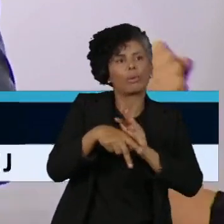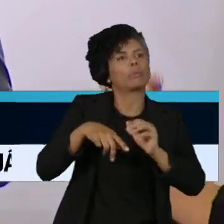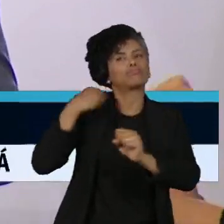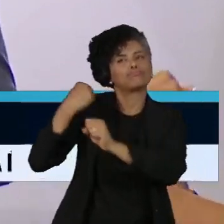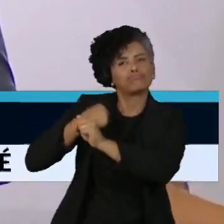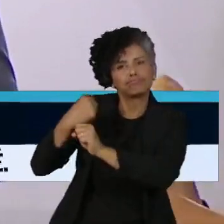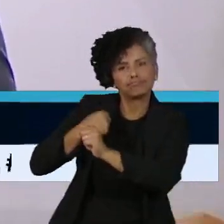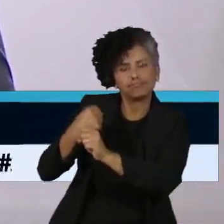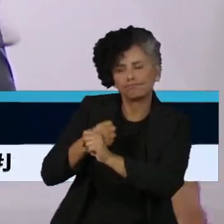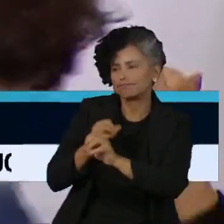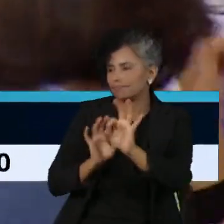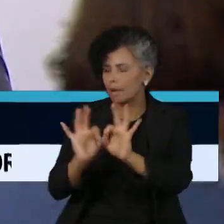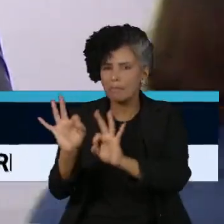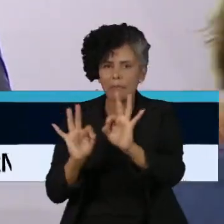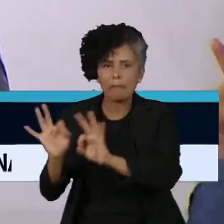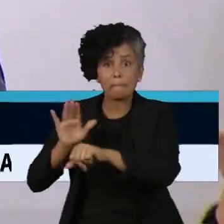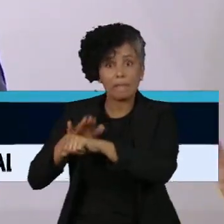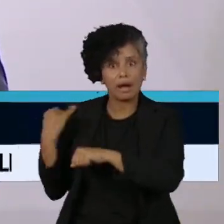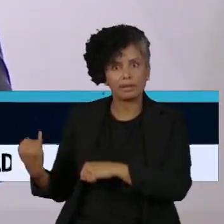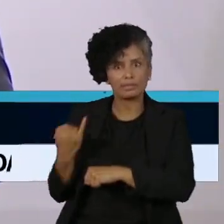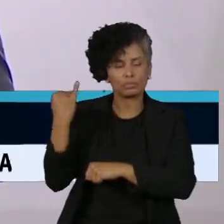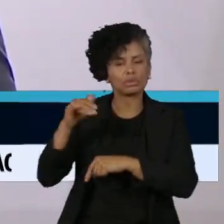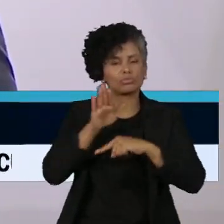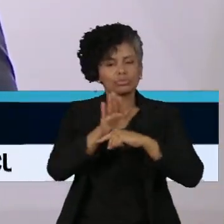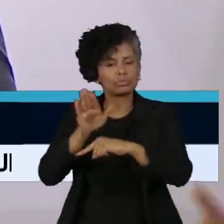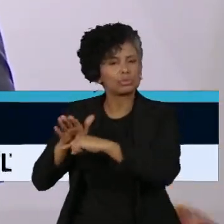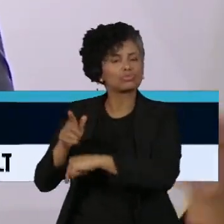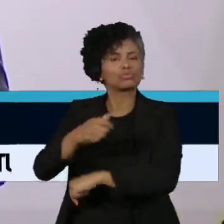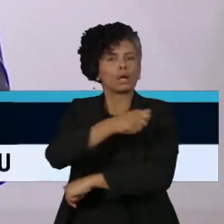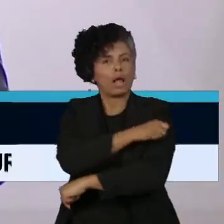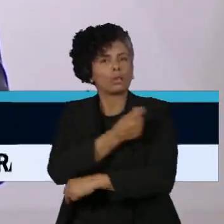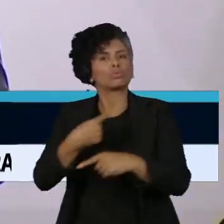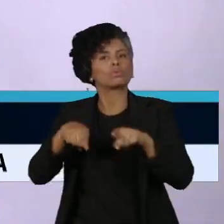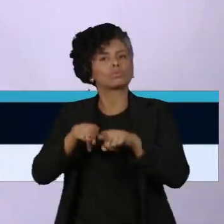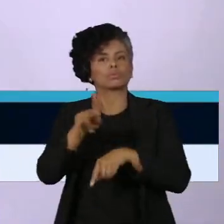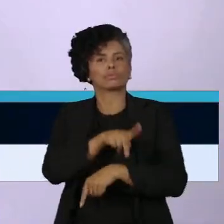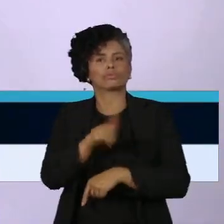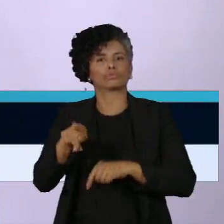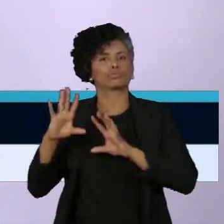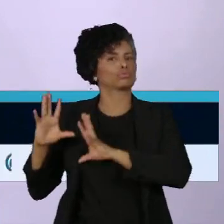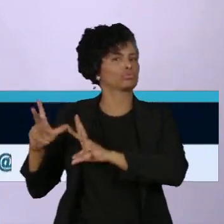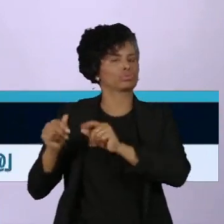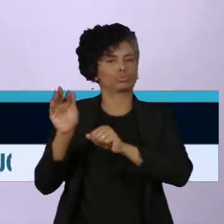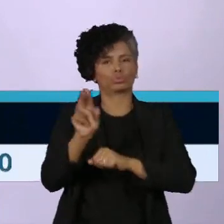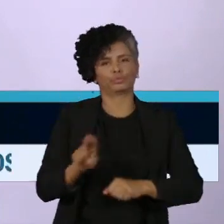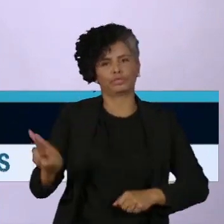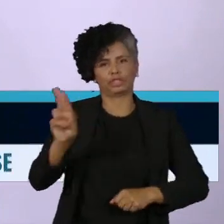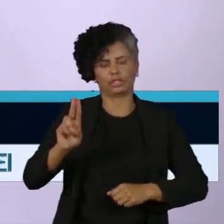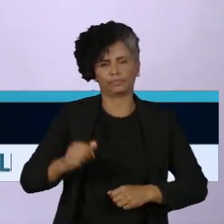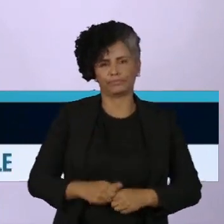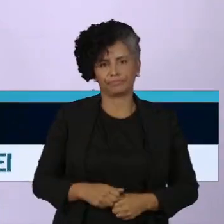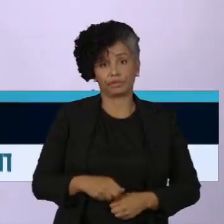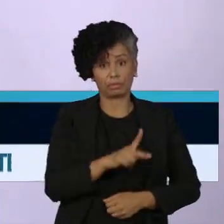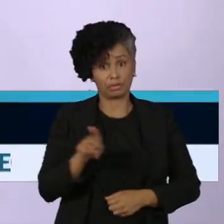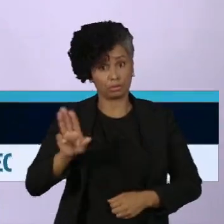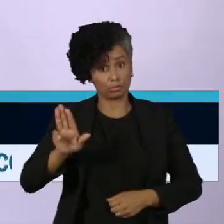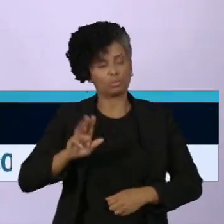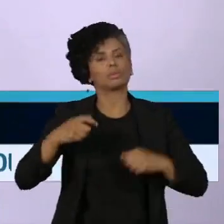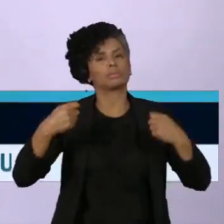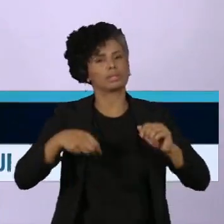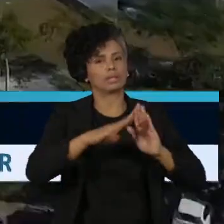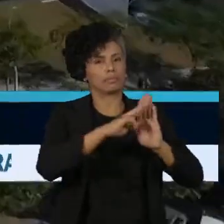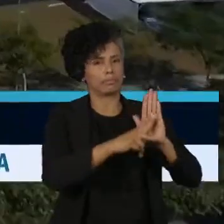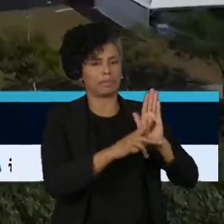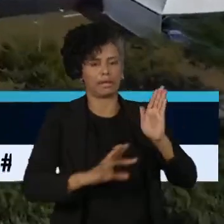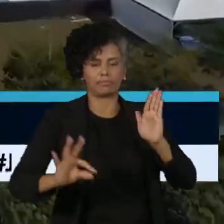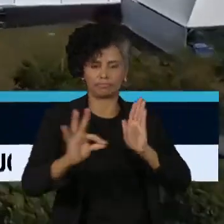ações importantes para os nossos estudantes e professores de toda a universidade. O presidente Lula deve assinar uma medida provisória nos